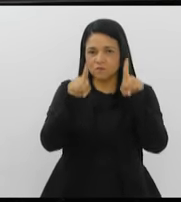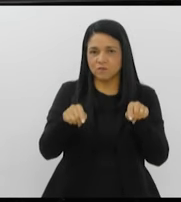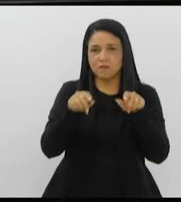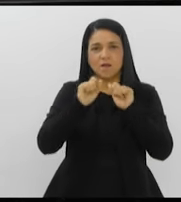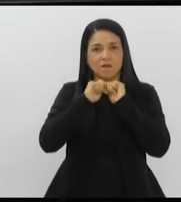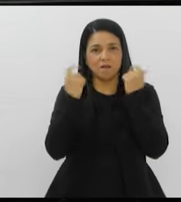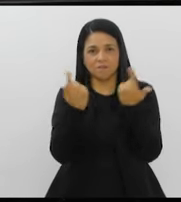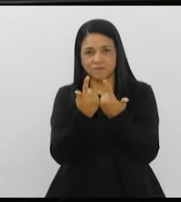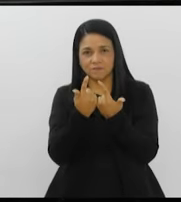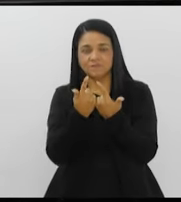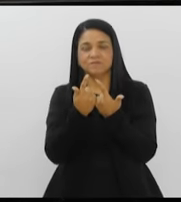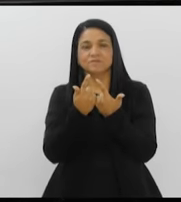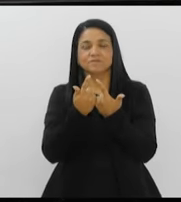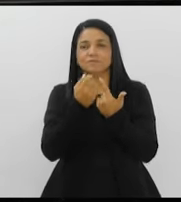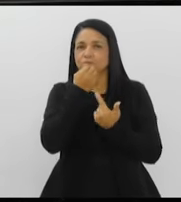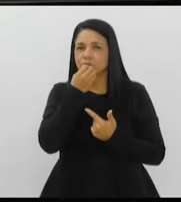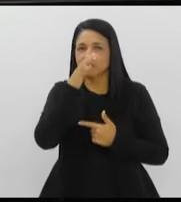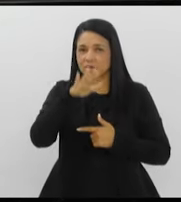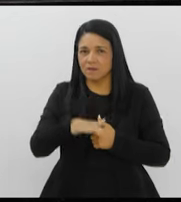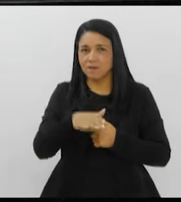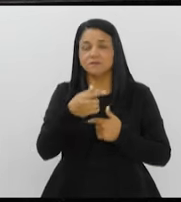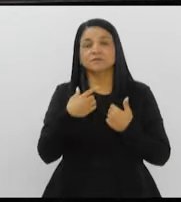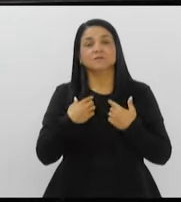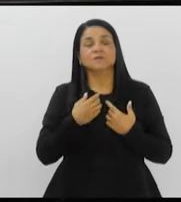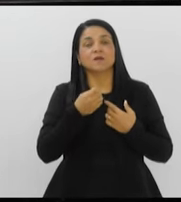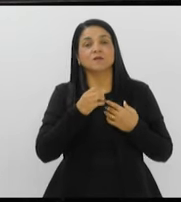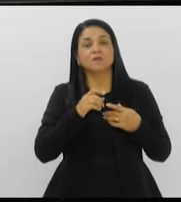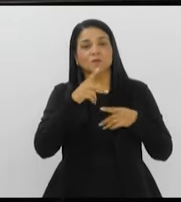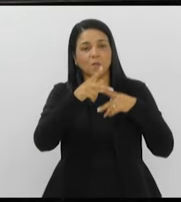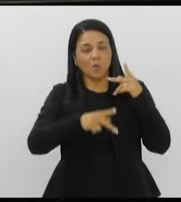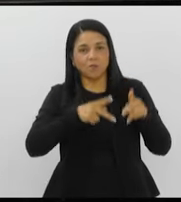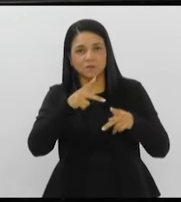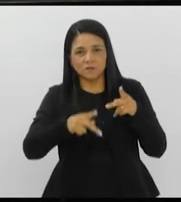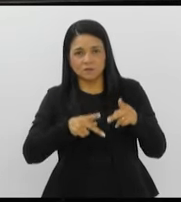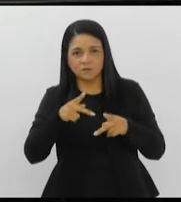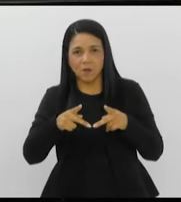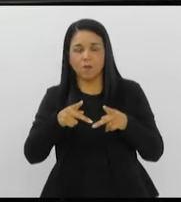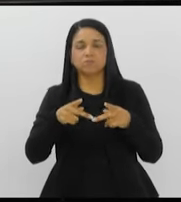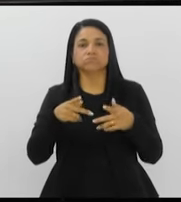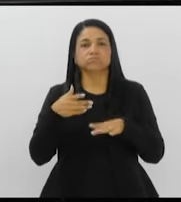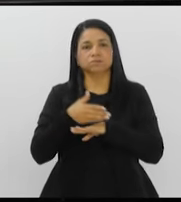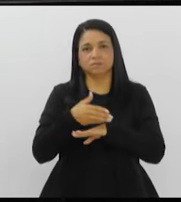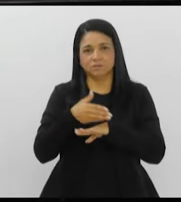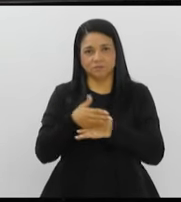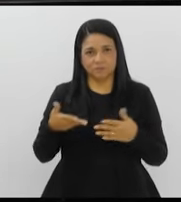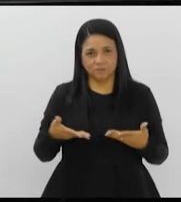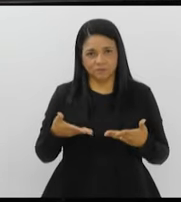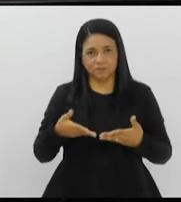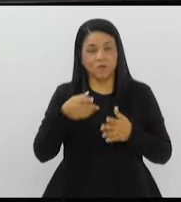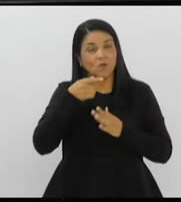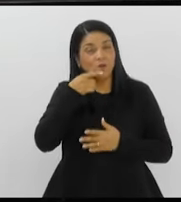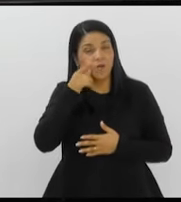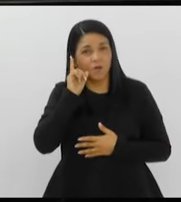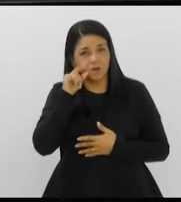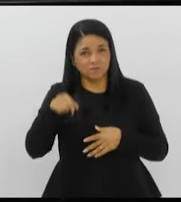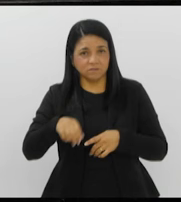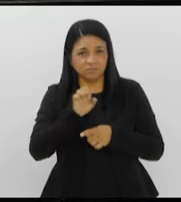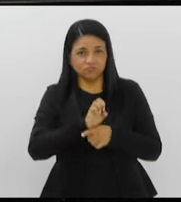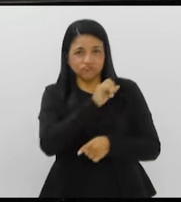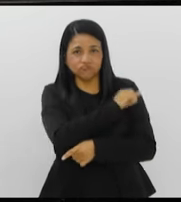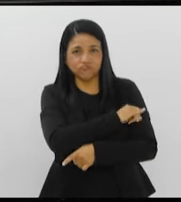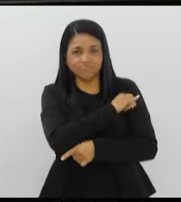Alerj, ao público presente. Ontem, nós tivemos aqui no estado do Rio de